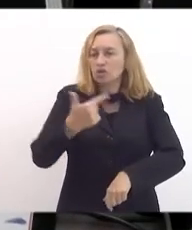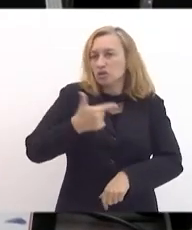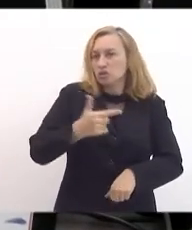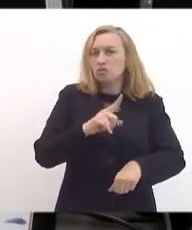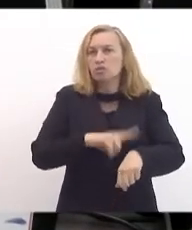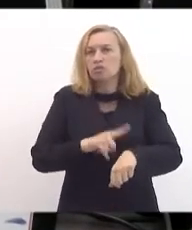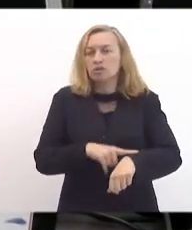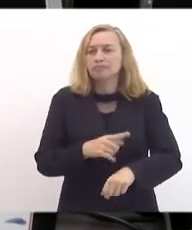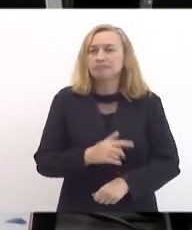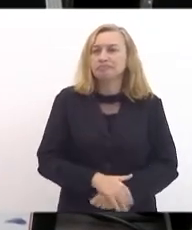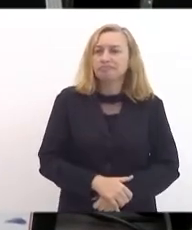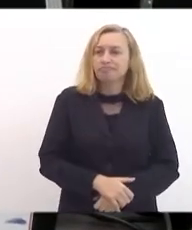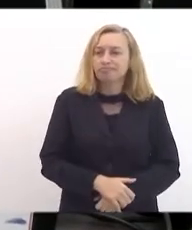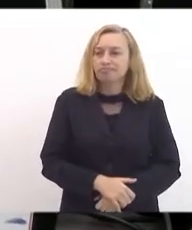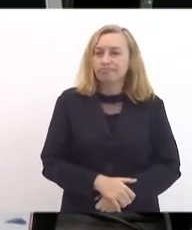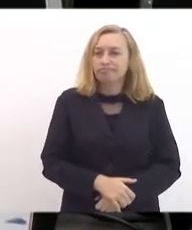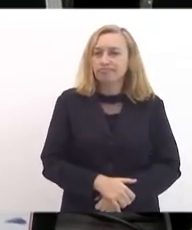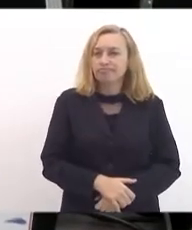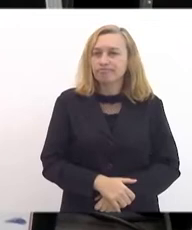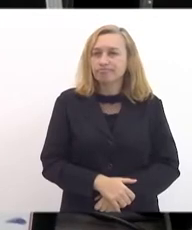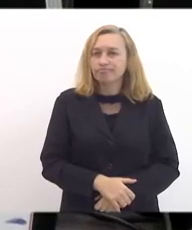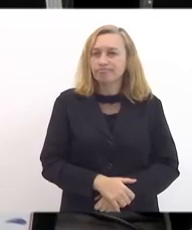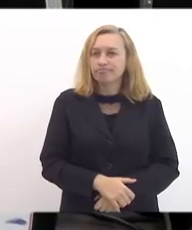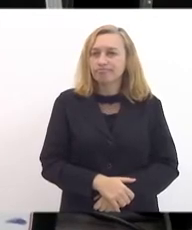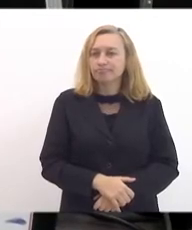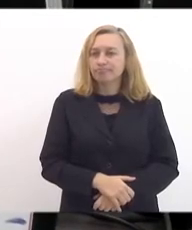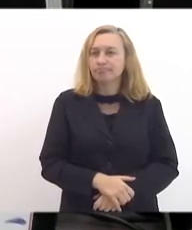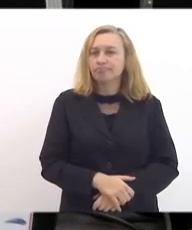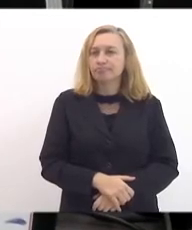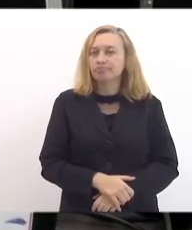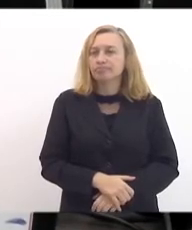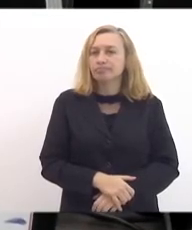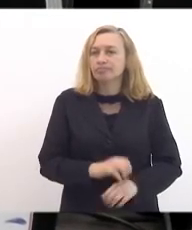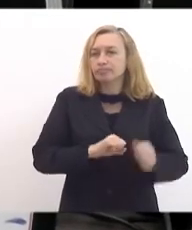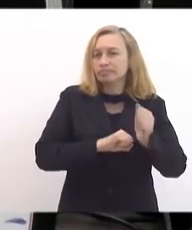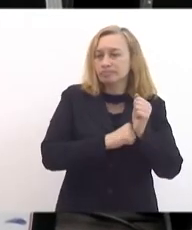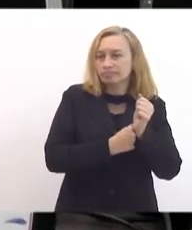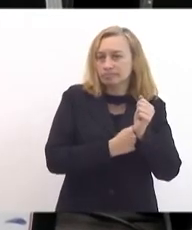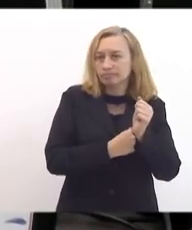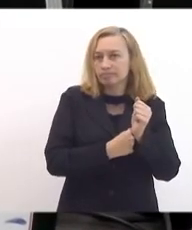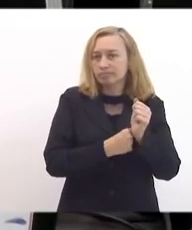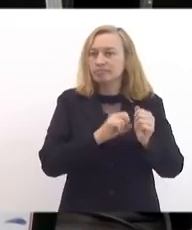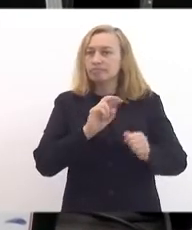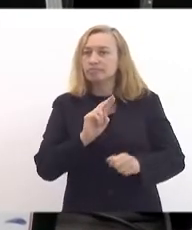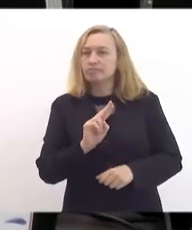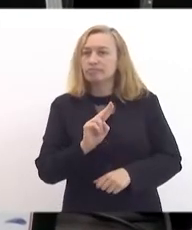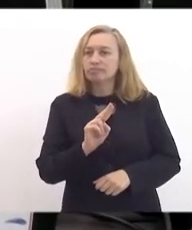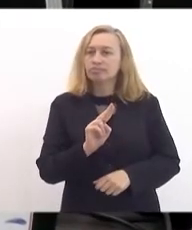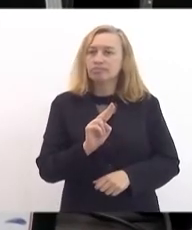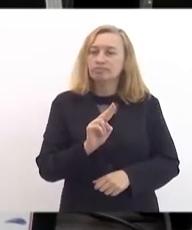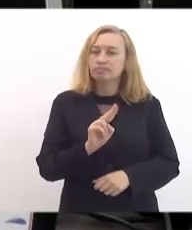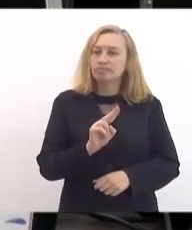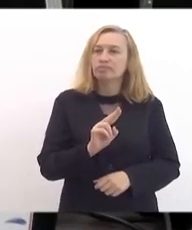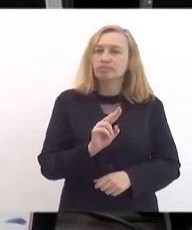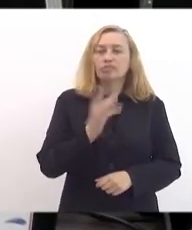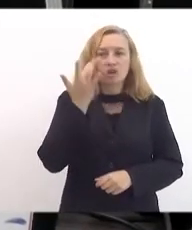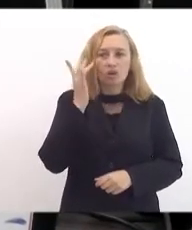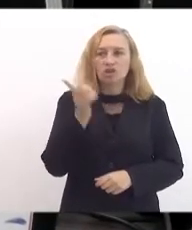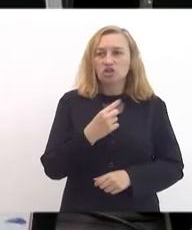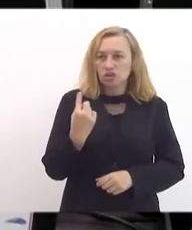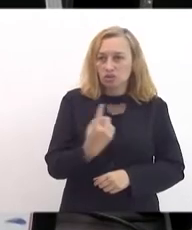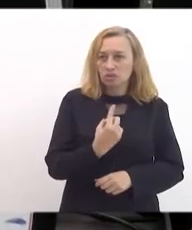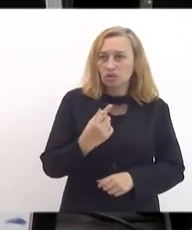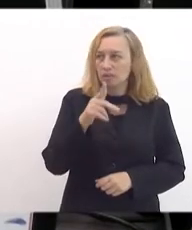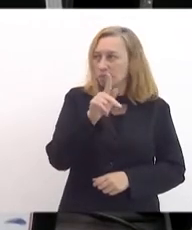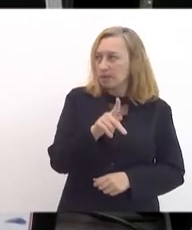quanto à posição med-v ato de sanção é pelo menos nós na tributação e acho que é PG